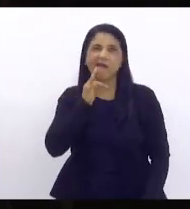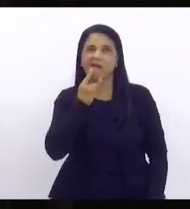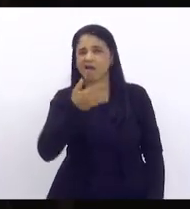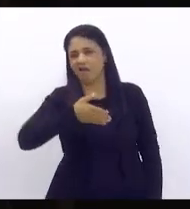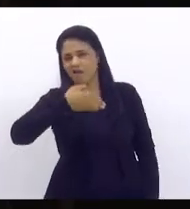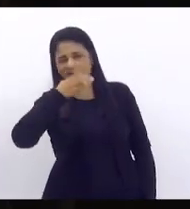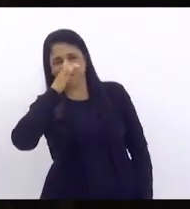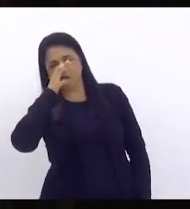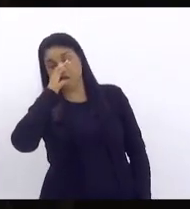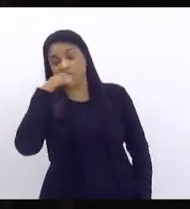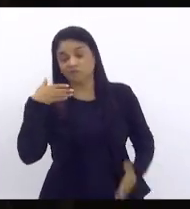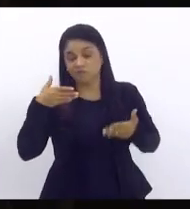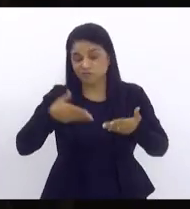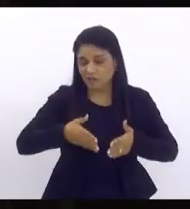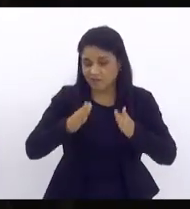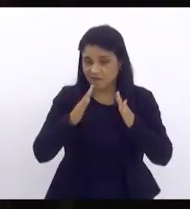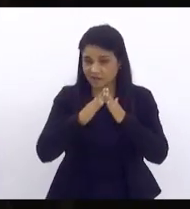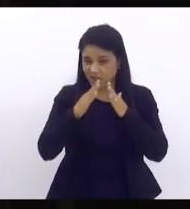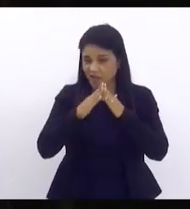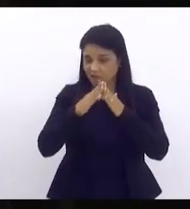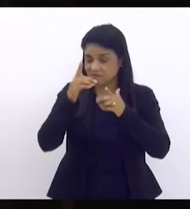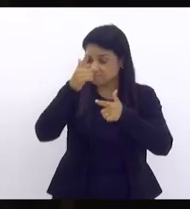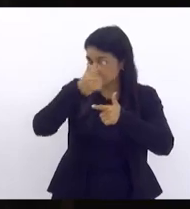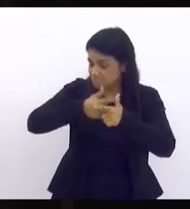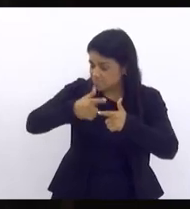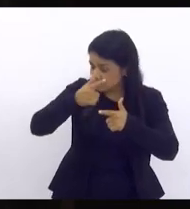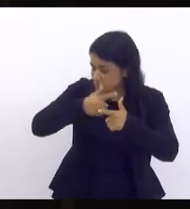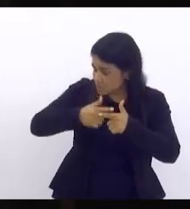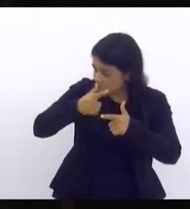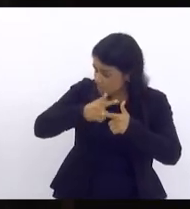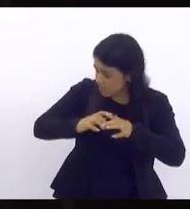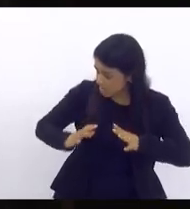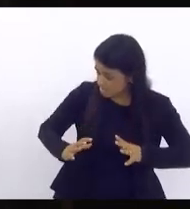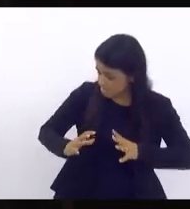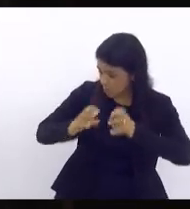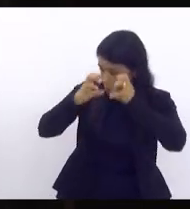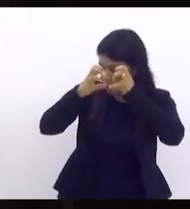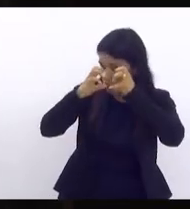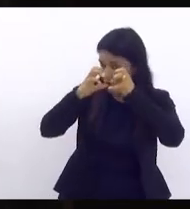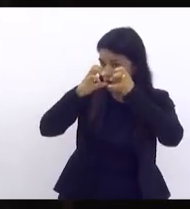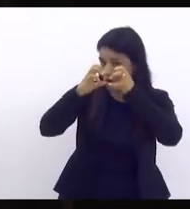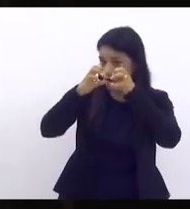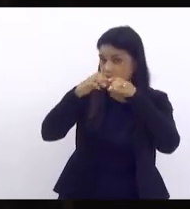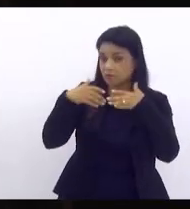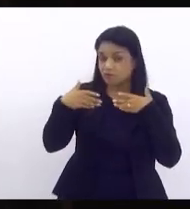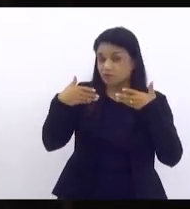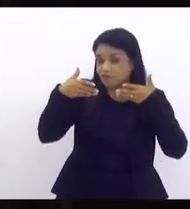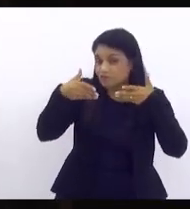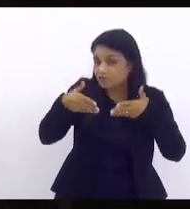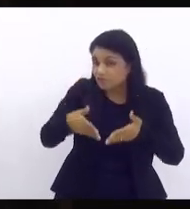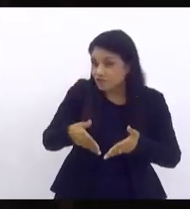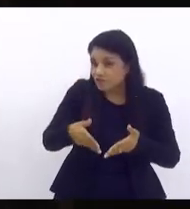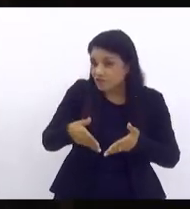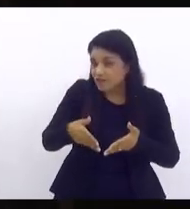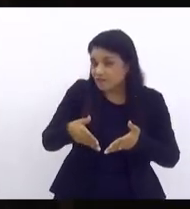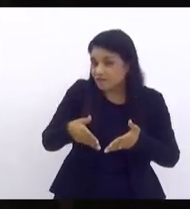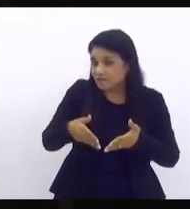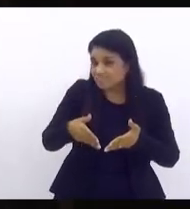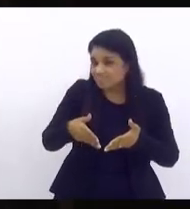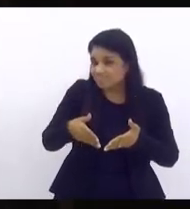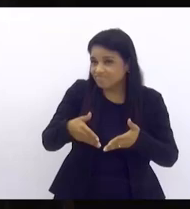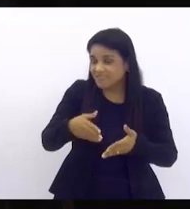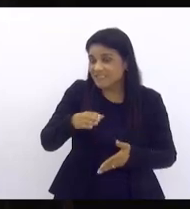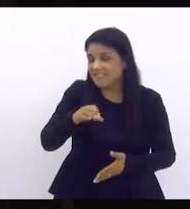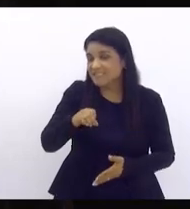quando chegava em casa, era um problema muito sério. Eram discussões. Quando chegava, não